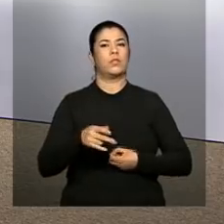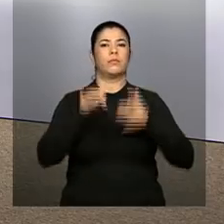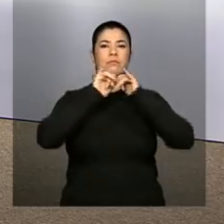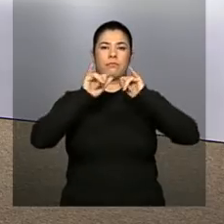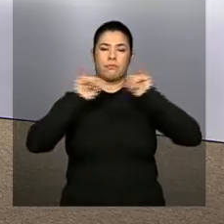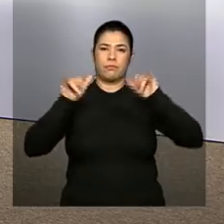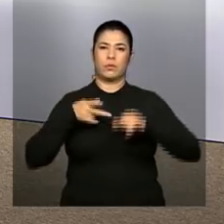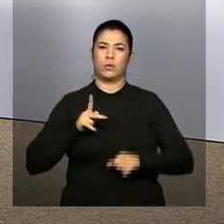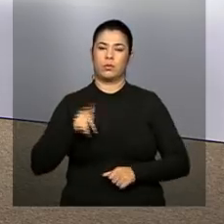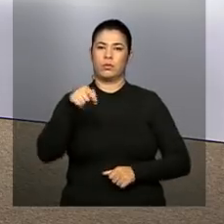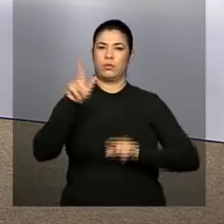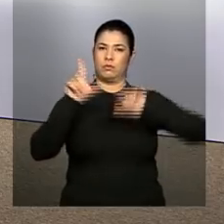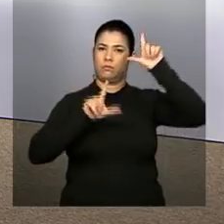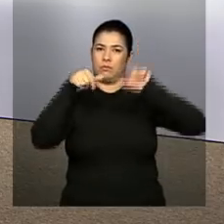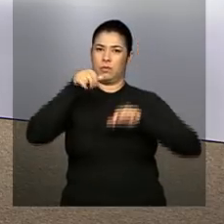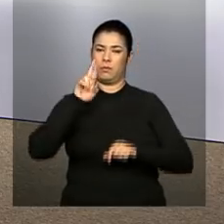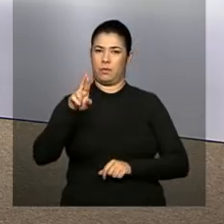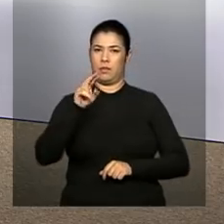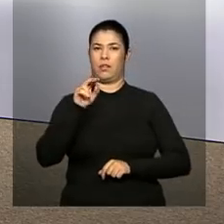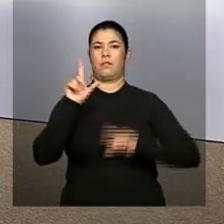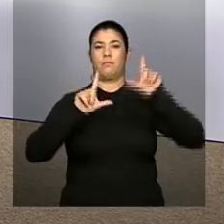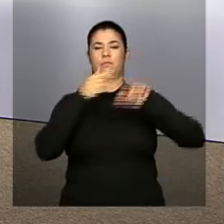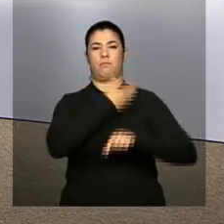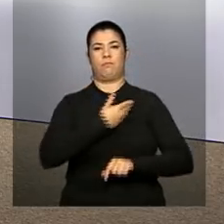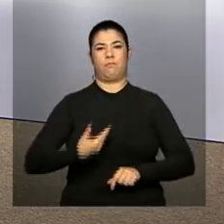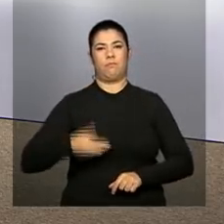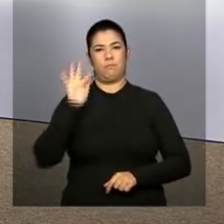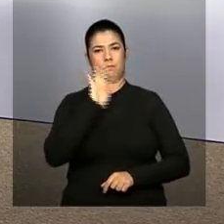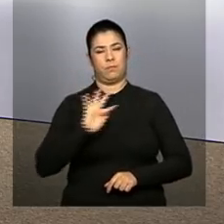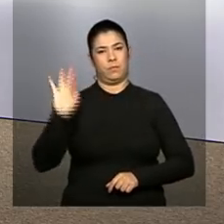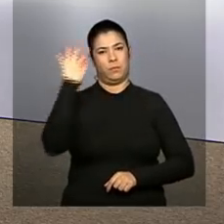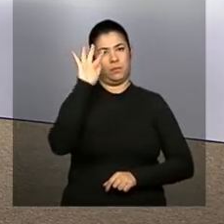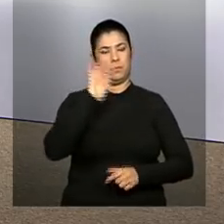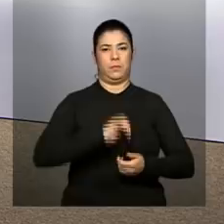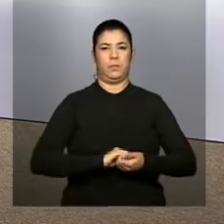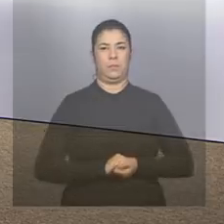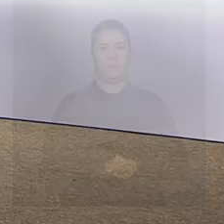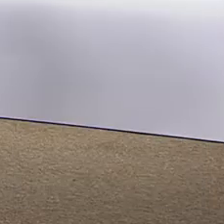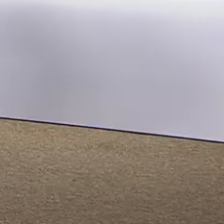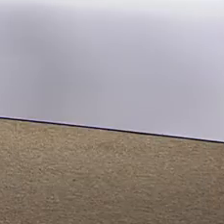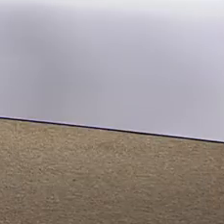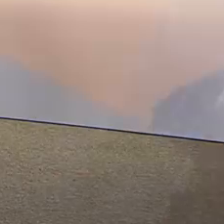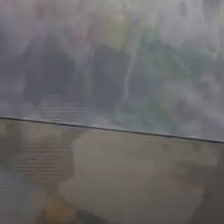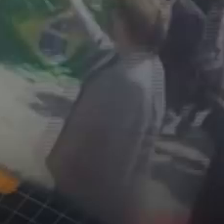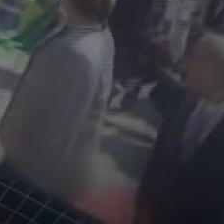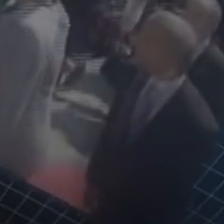com outras informações. Continue com a gente, NBR, a TV do Governo Federal.